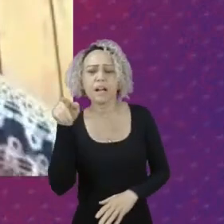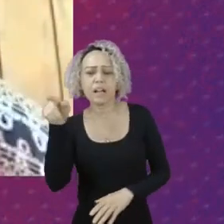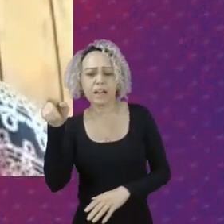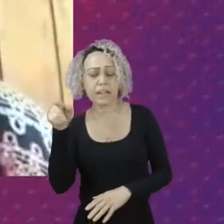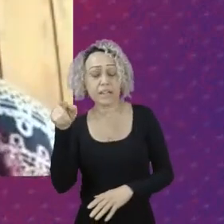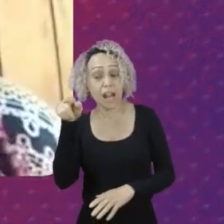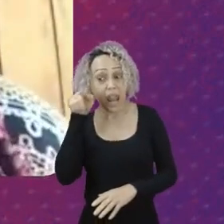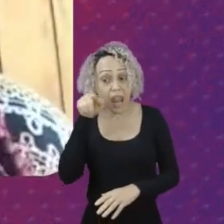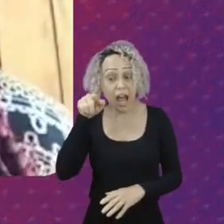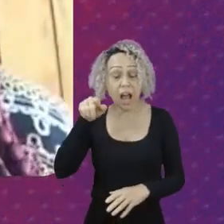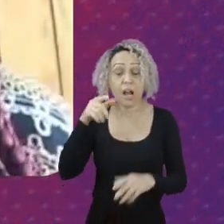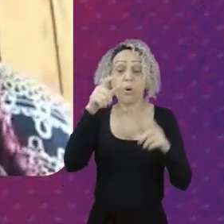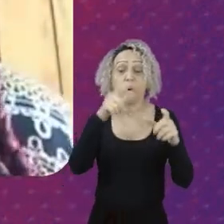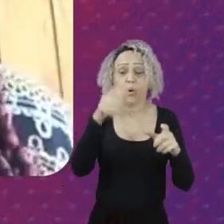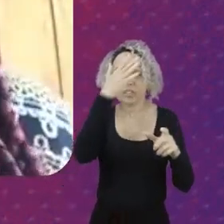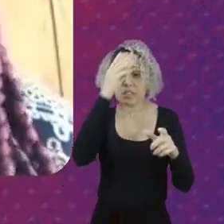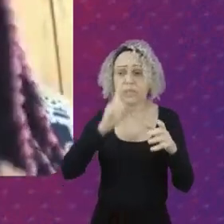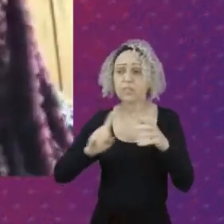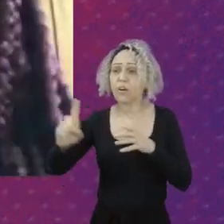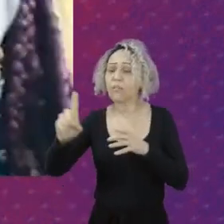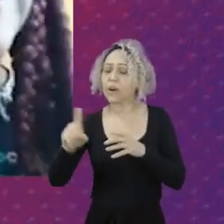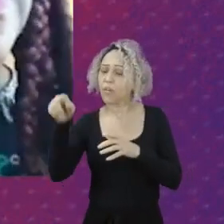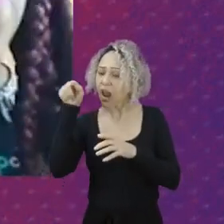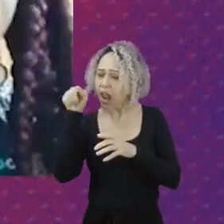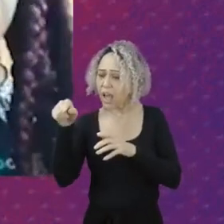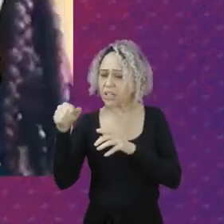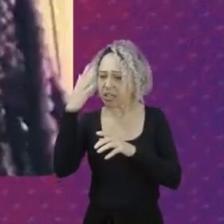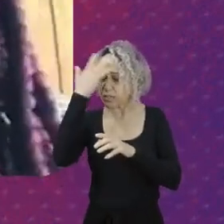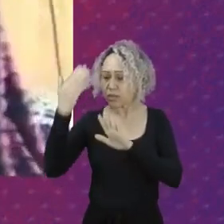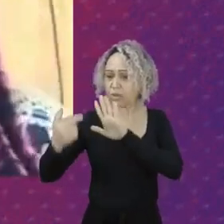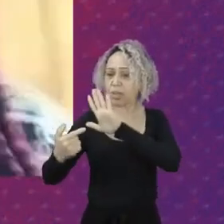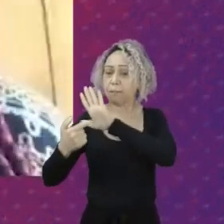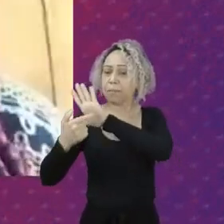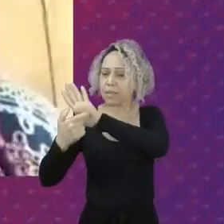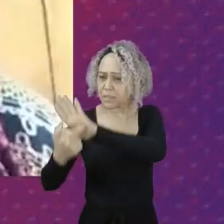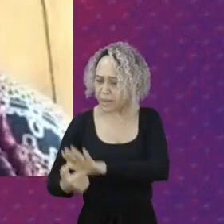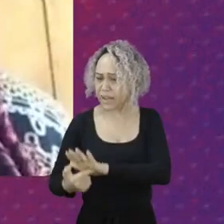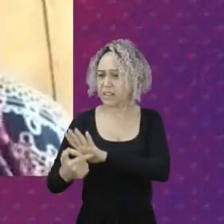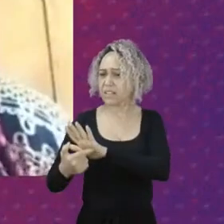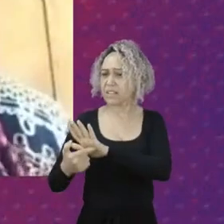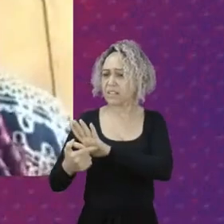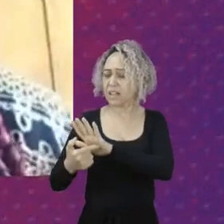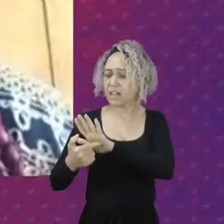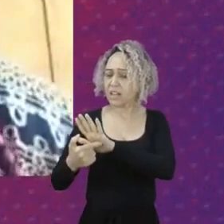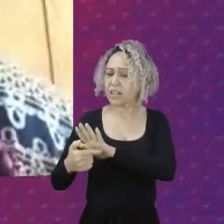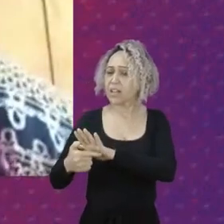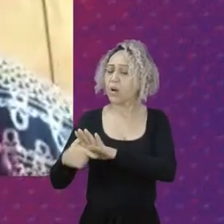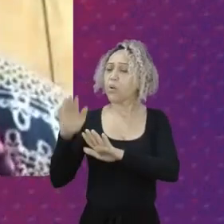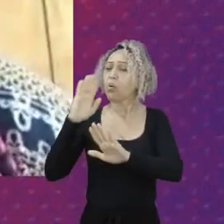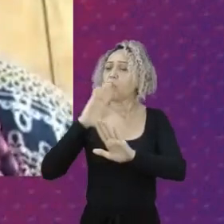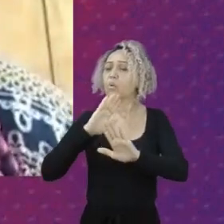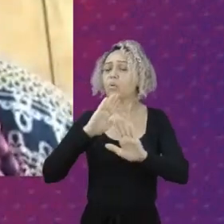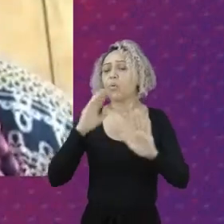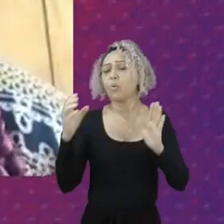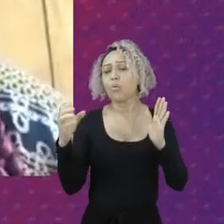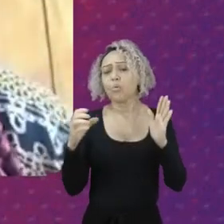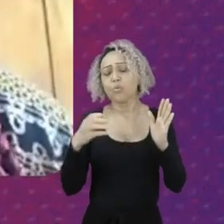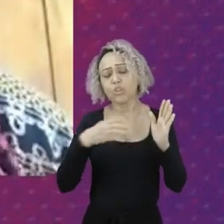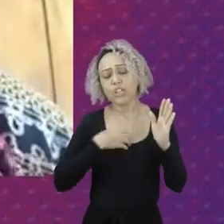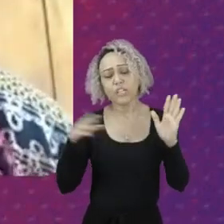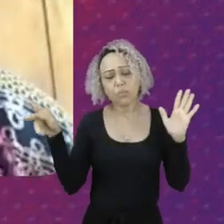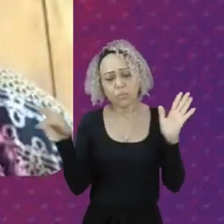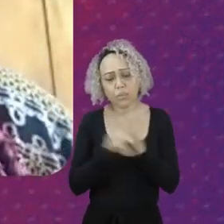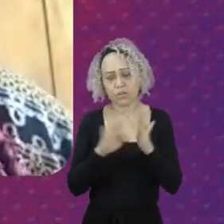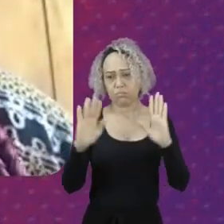acadêmica, olhar a produção dos favelados e faveladas. Rafael Soares disse o